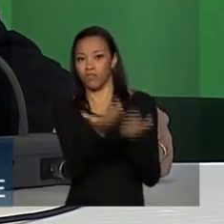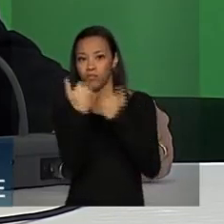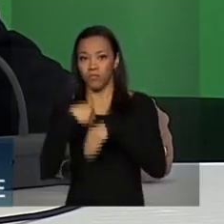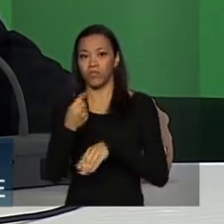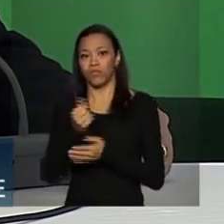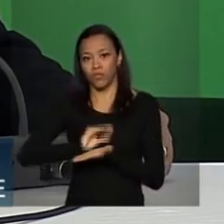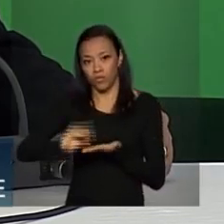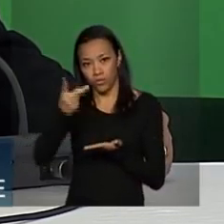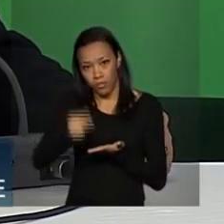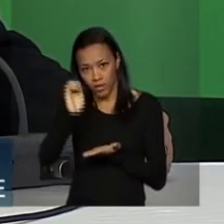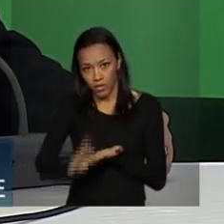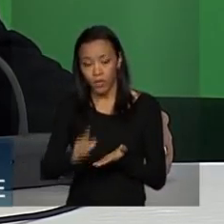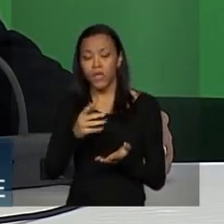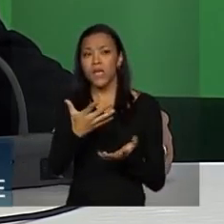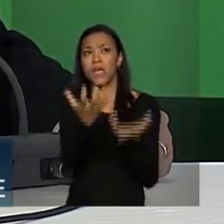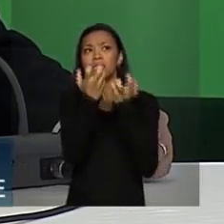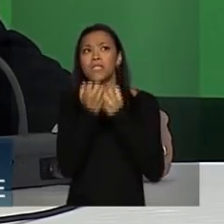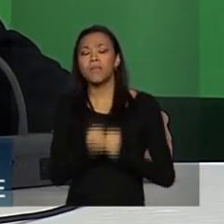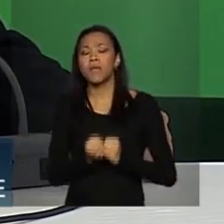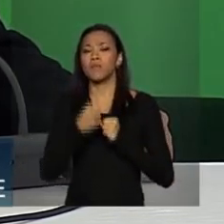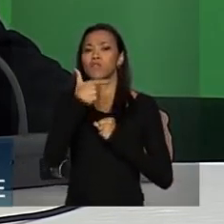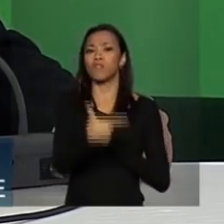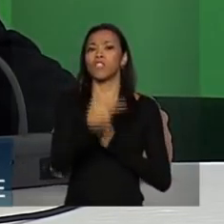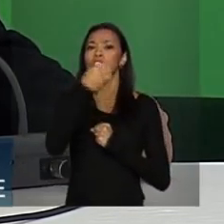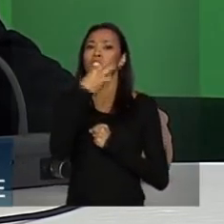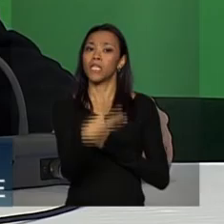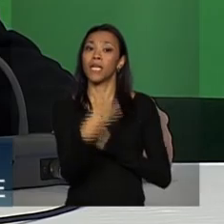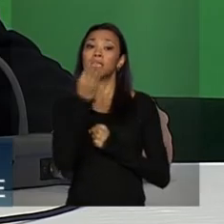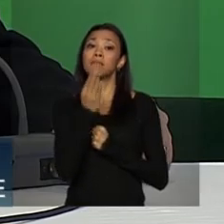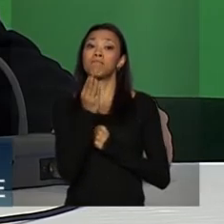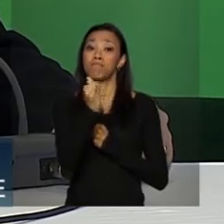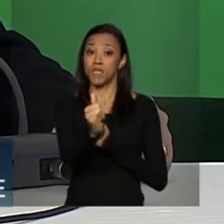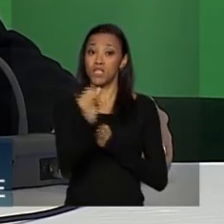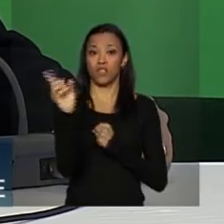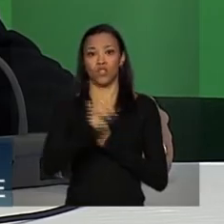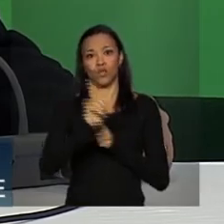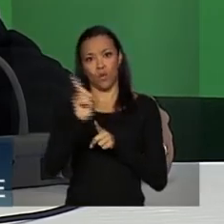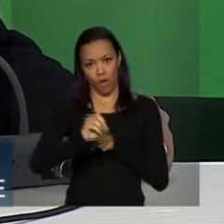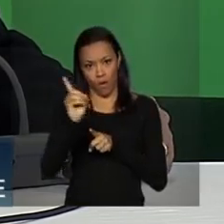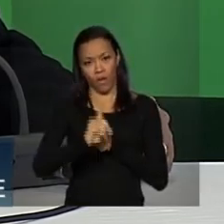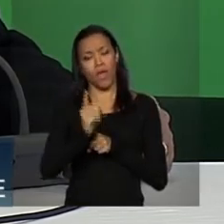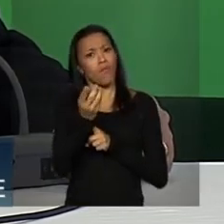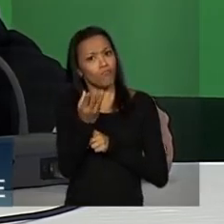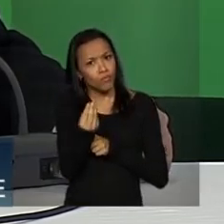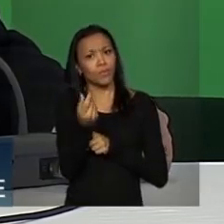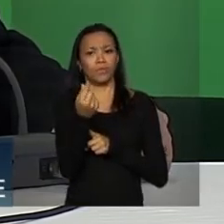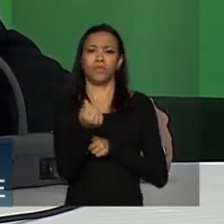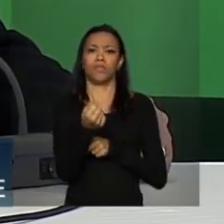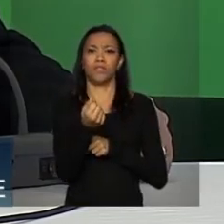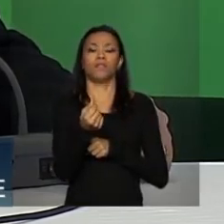recebemos aqui cerca de 23 bilhões de dólares de investimento. Realmente é muito, muito investimento.